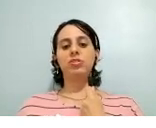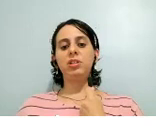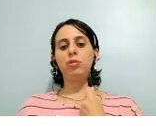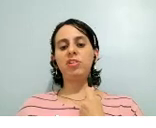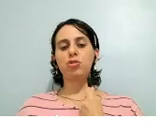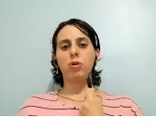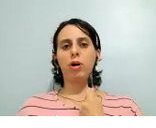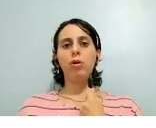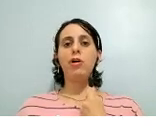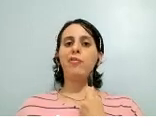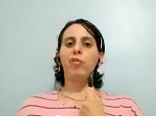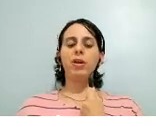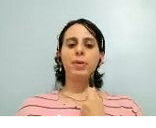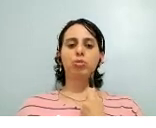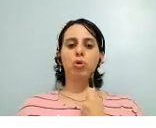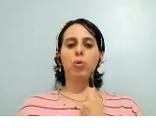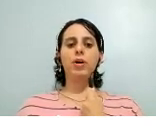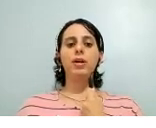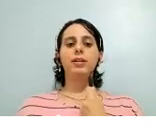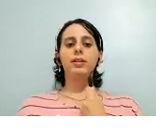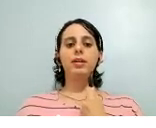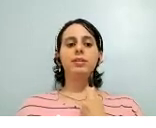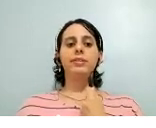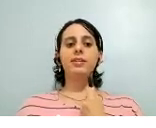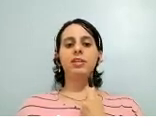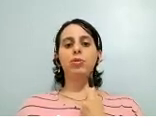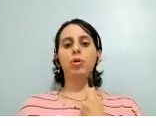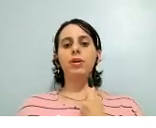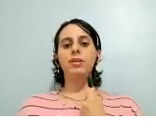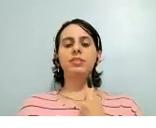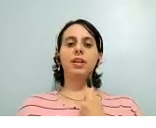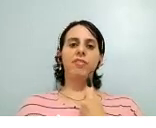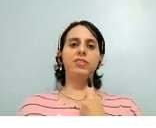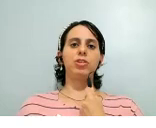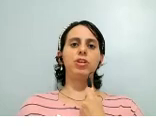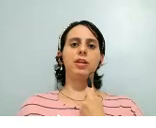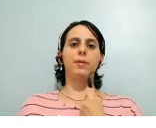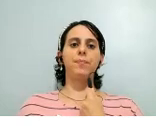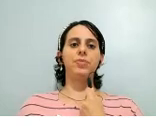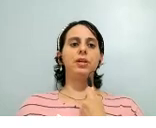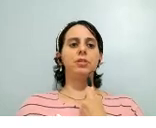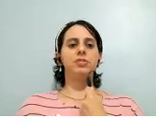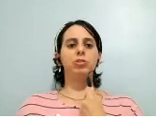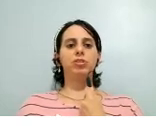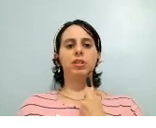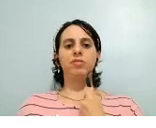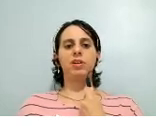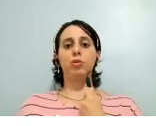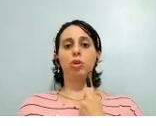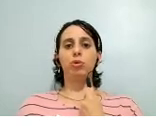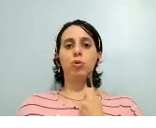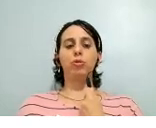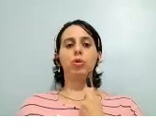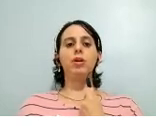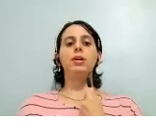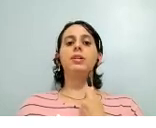Então, Silva João foi a pessoa que desenhou e escreveu essa tirinha. Então, vocês vão escrever aqui